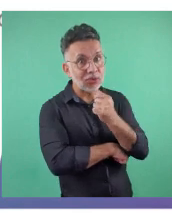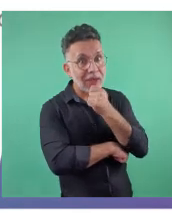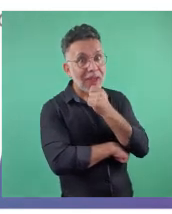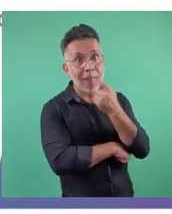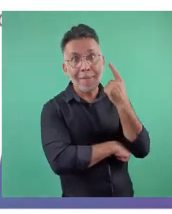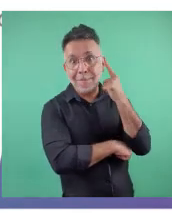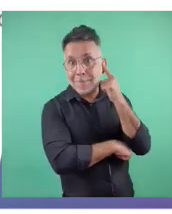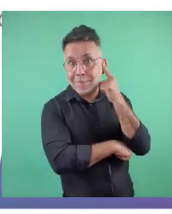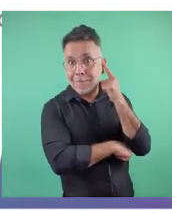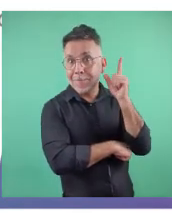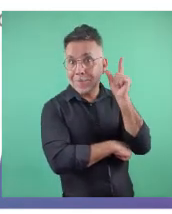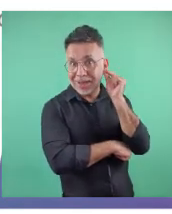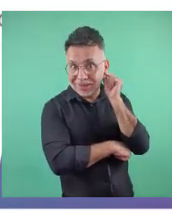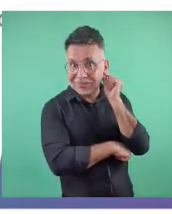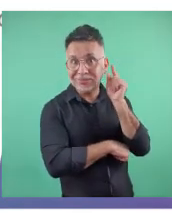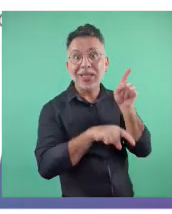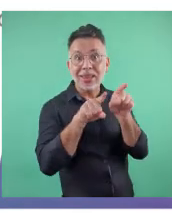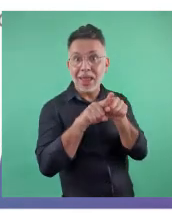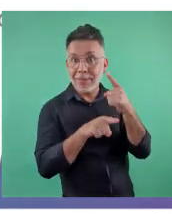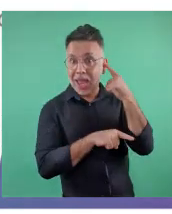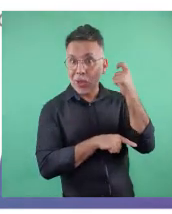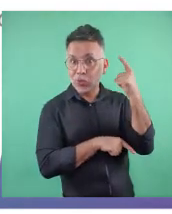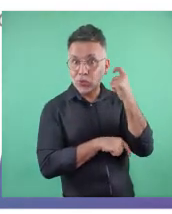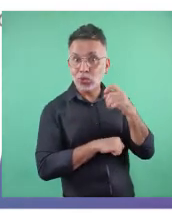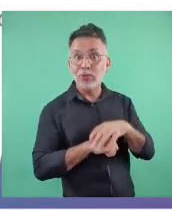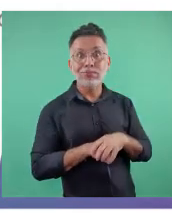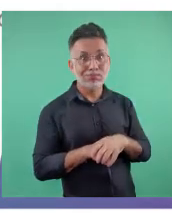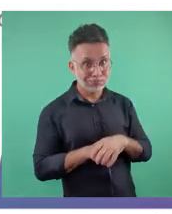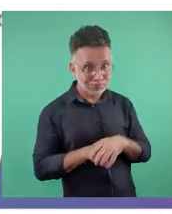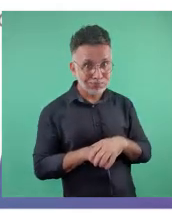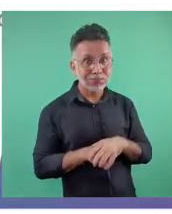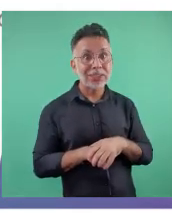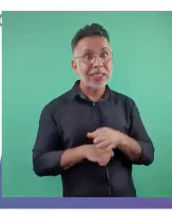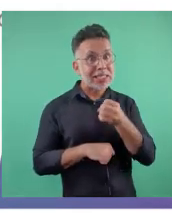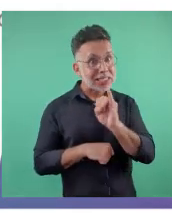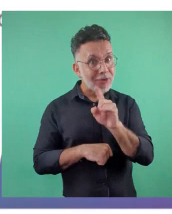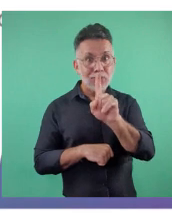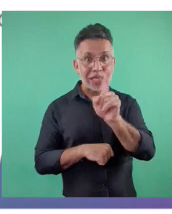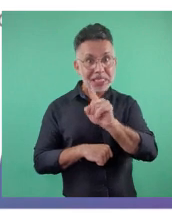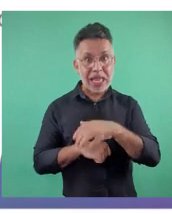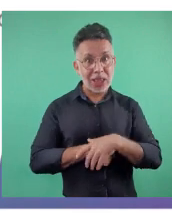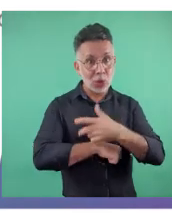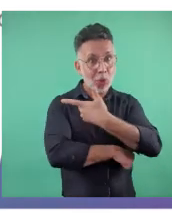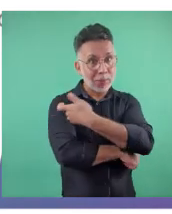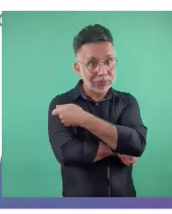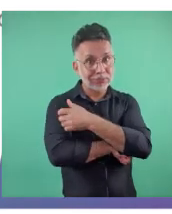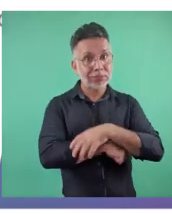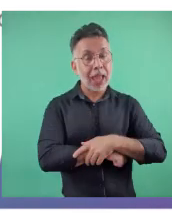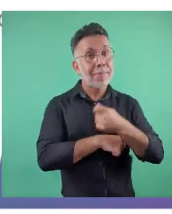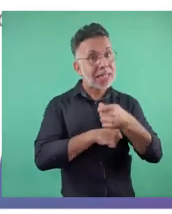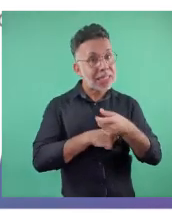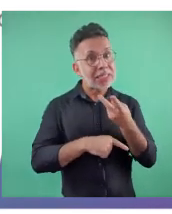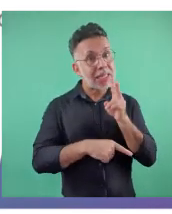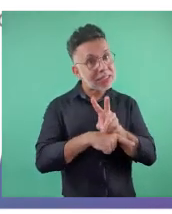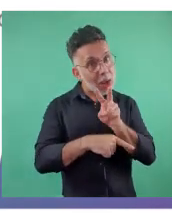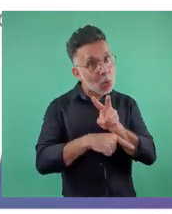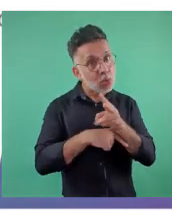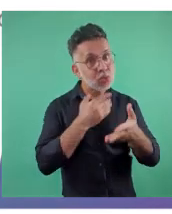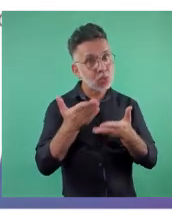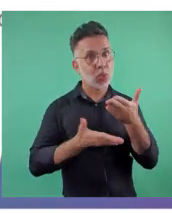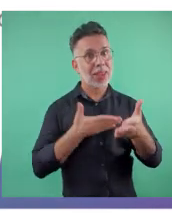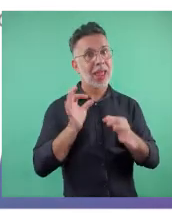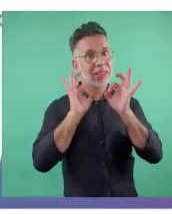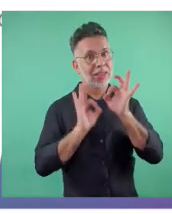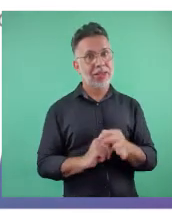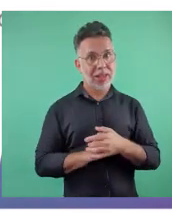Perda auditiva e doenças de ouvido podem ser cuidadas quando identificadas e cuidadas apropriadamente. Pessoas devem